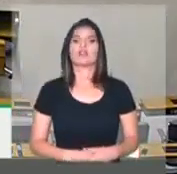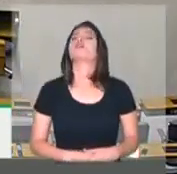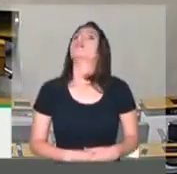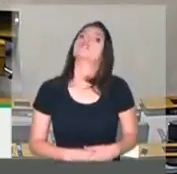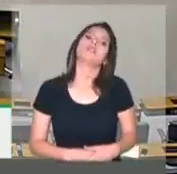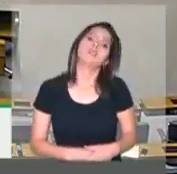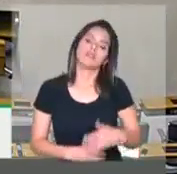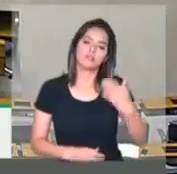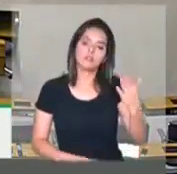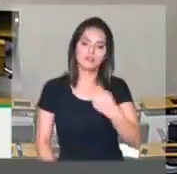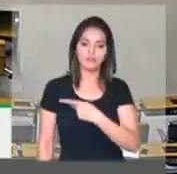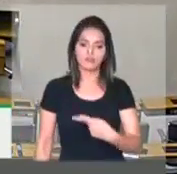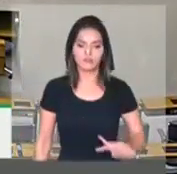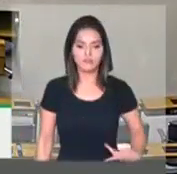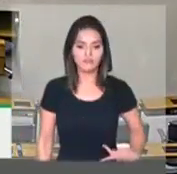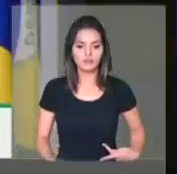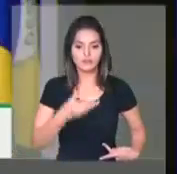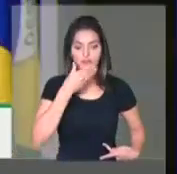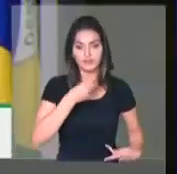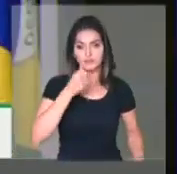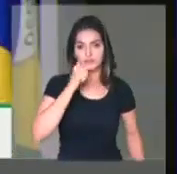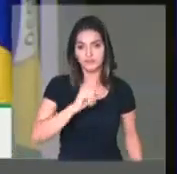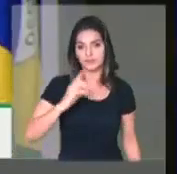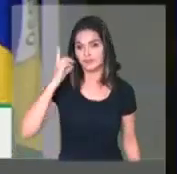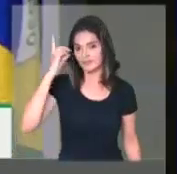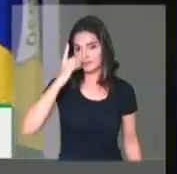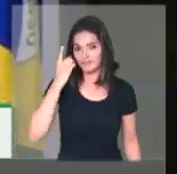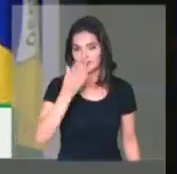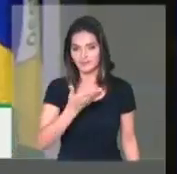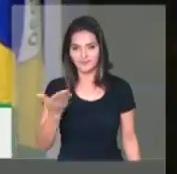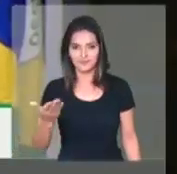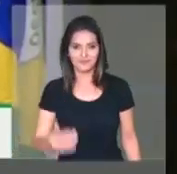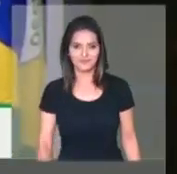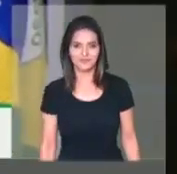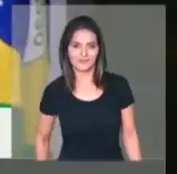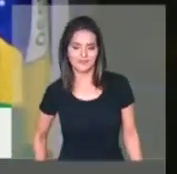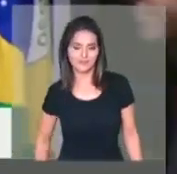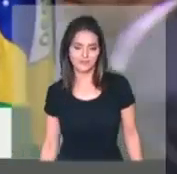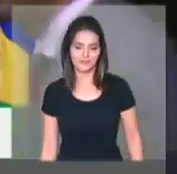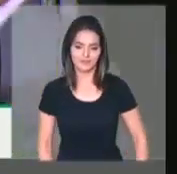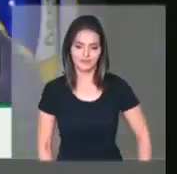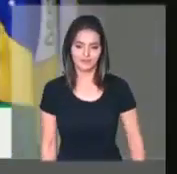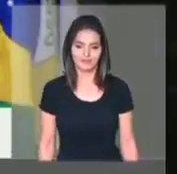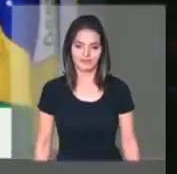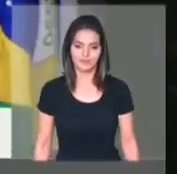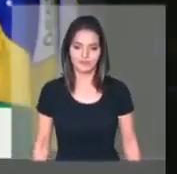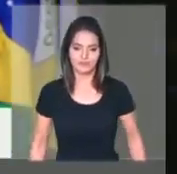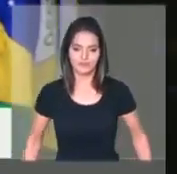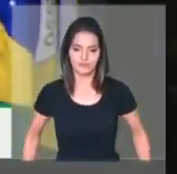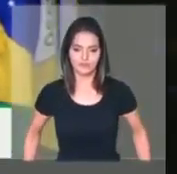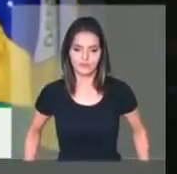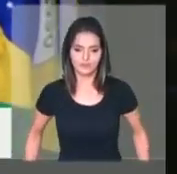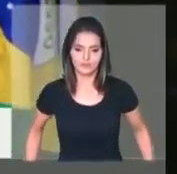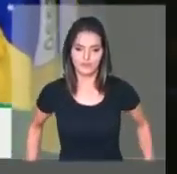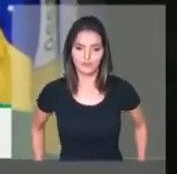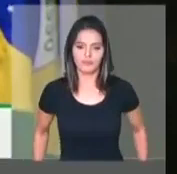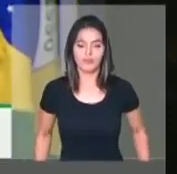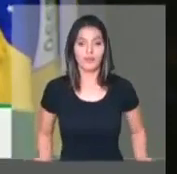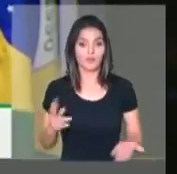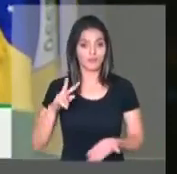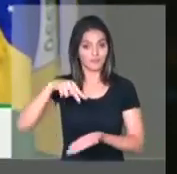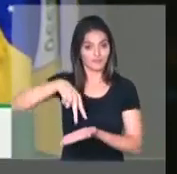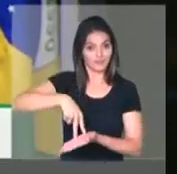Senhor presidente, senhores e senhoras deputados, é com alegria que ocupo